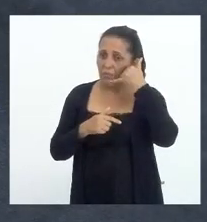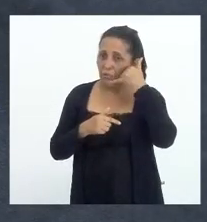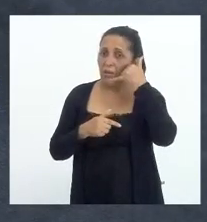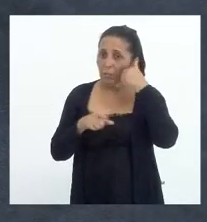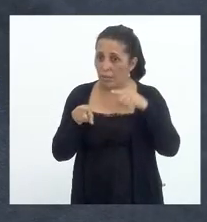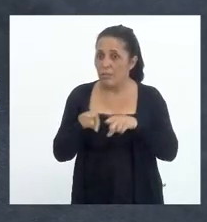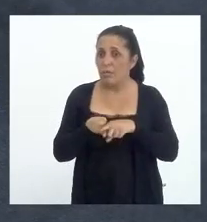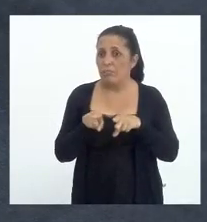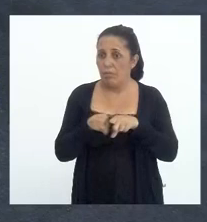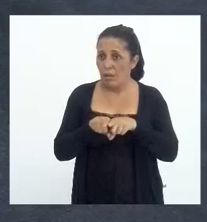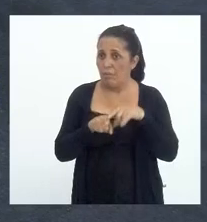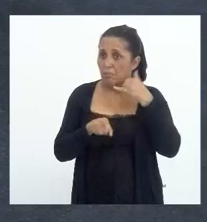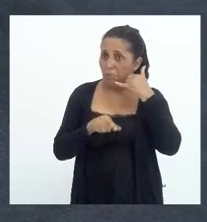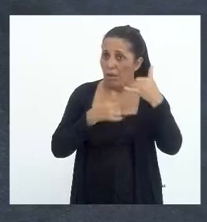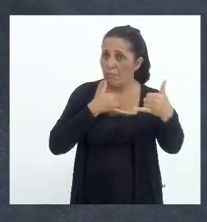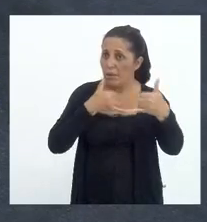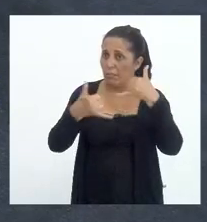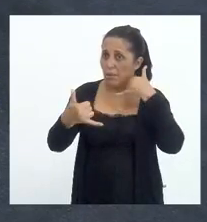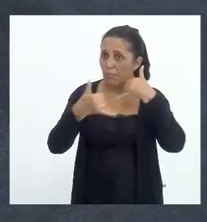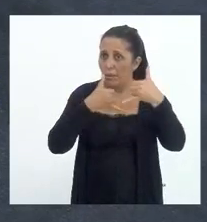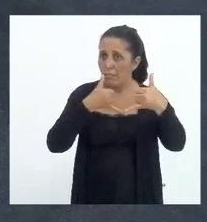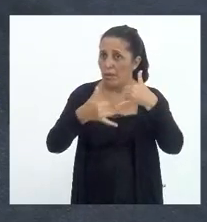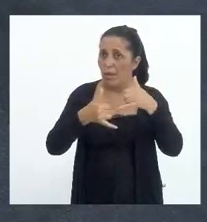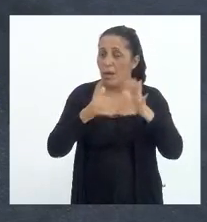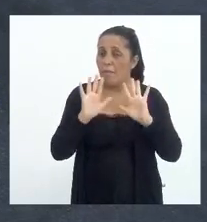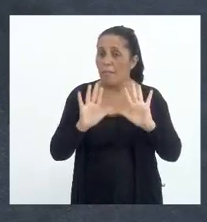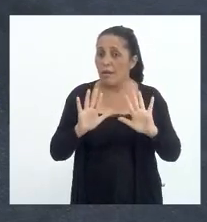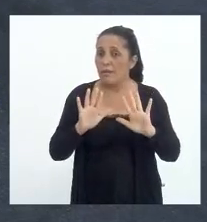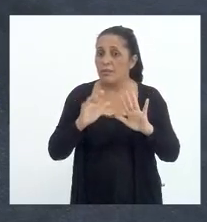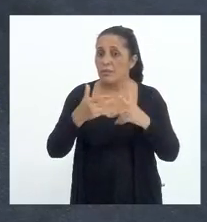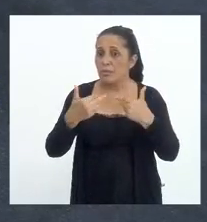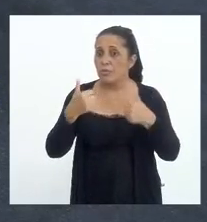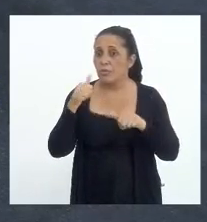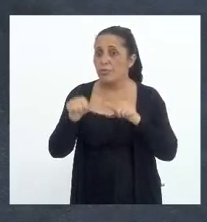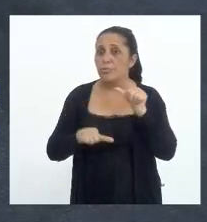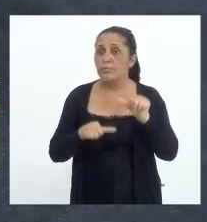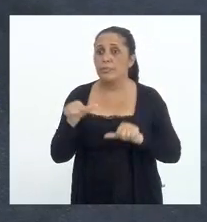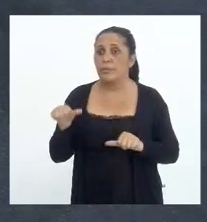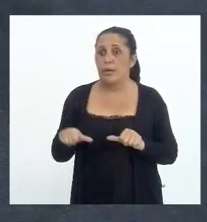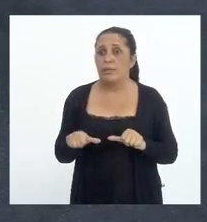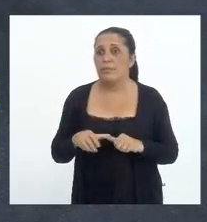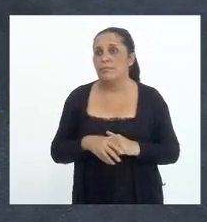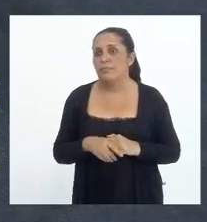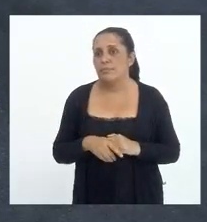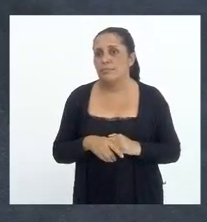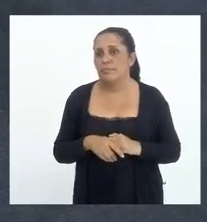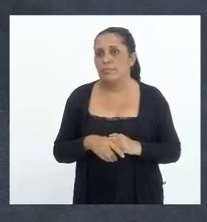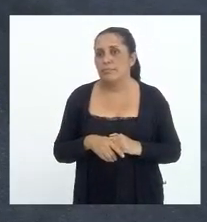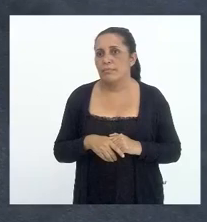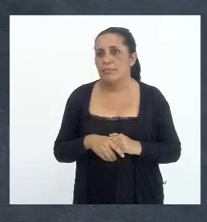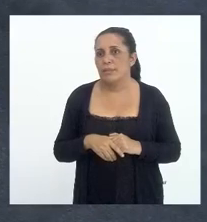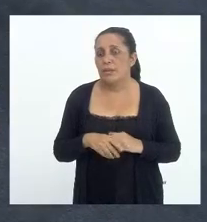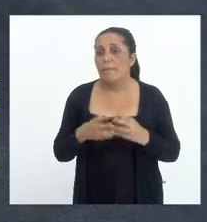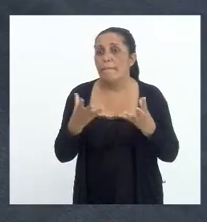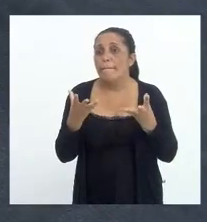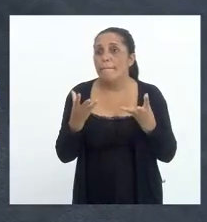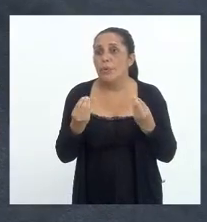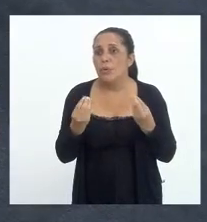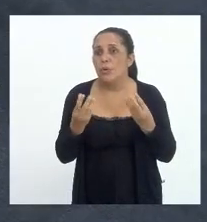telefonemas, mas aí as coisas mudaram no sentido de ele ficar muito mais